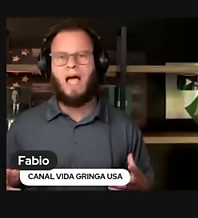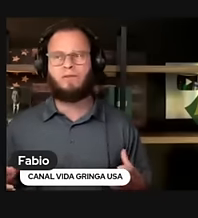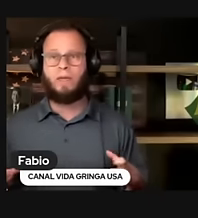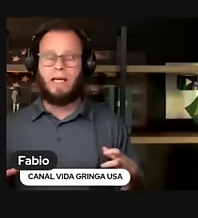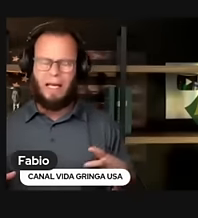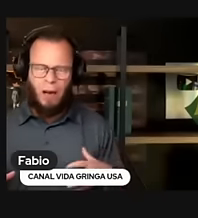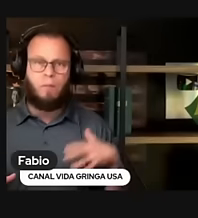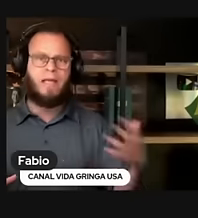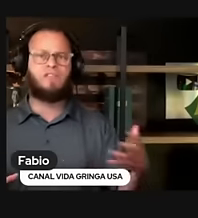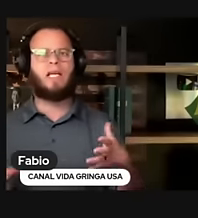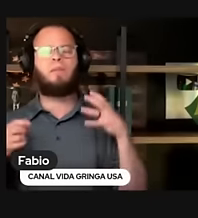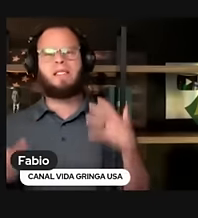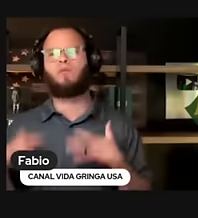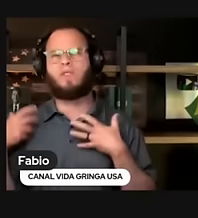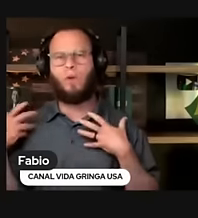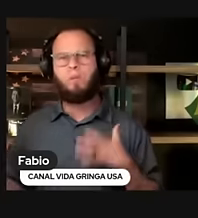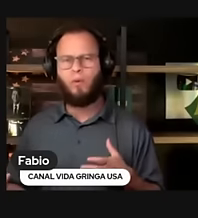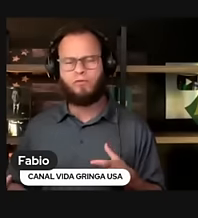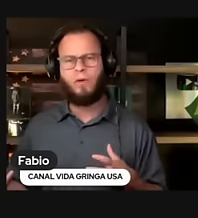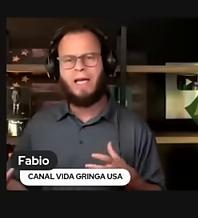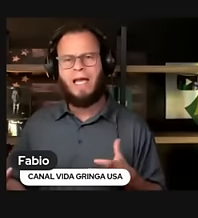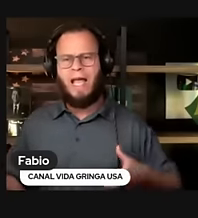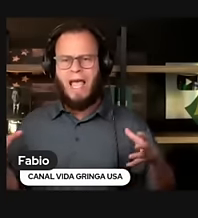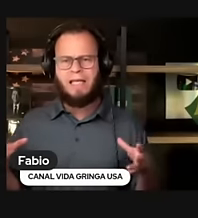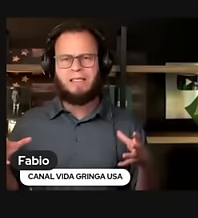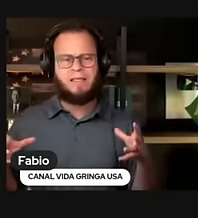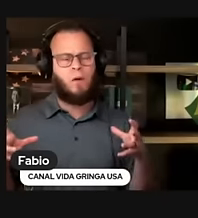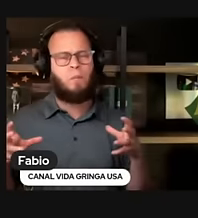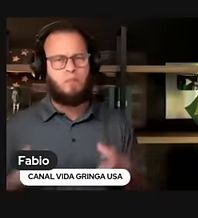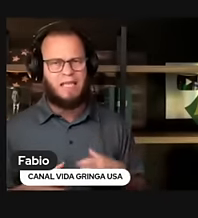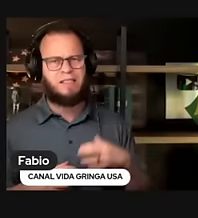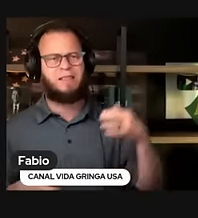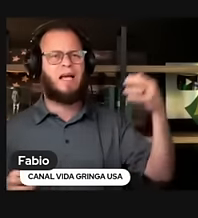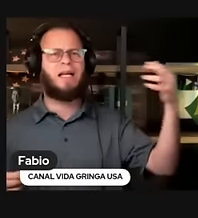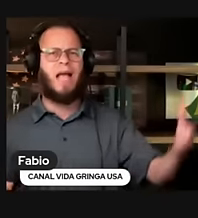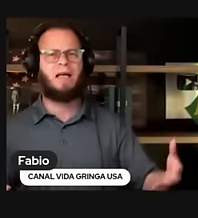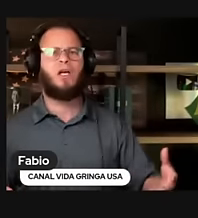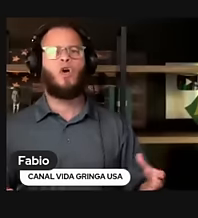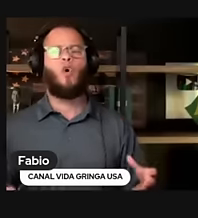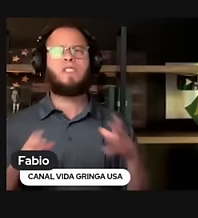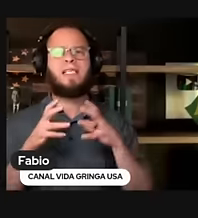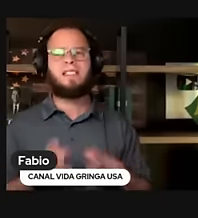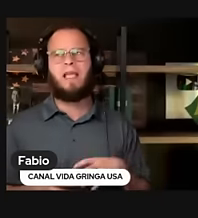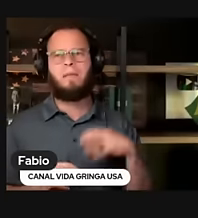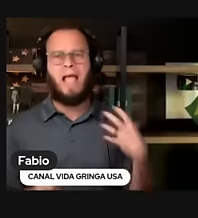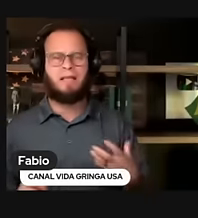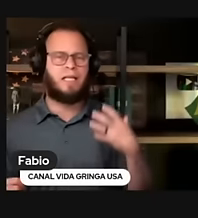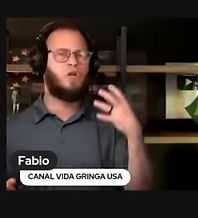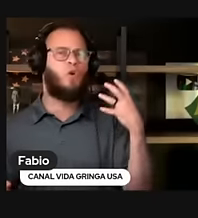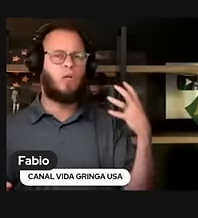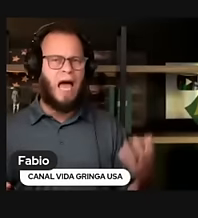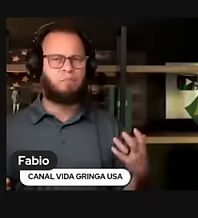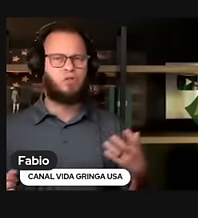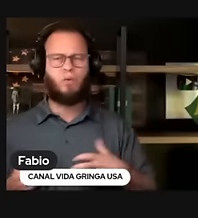candidato que realmente representa o seu povo eles estão prestes a ganhar o sistema entra